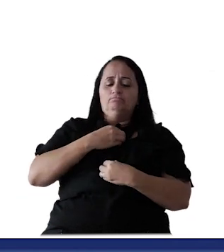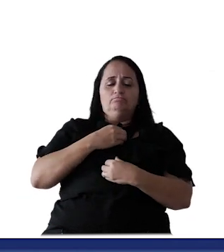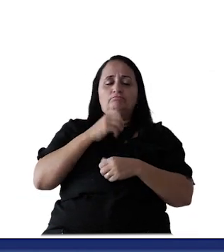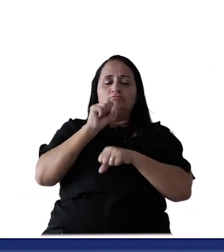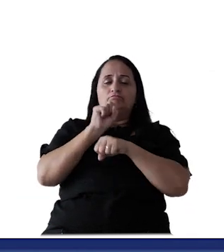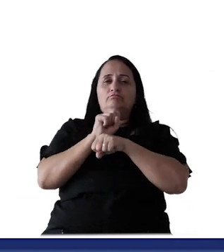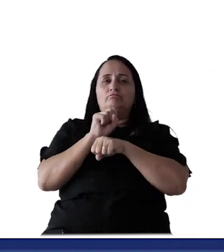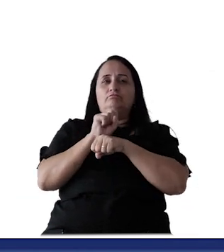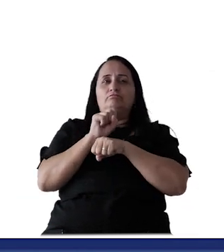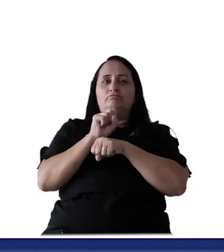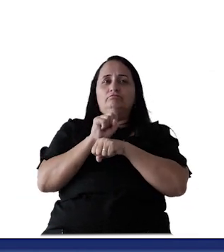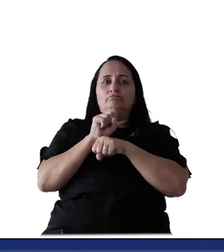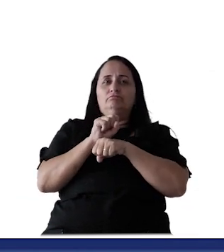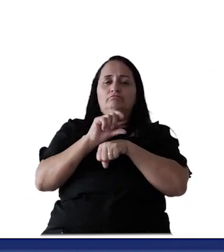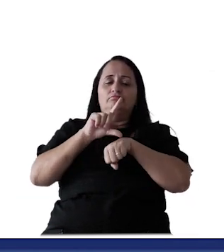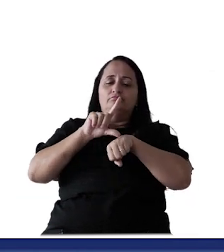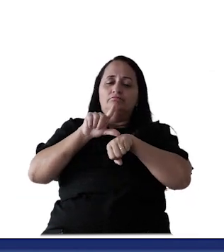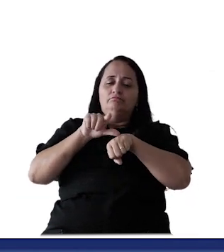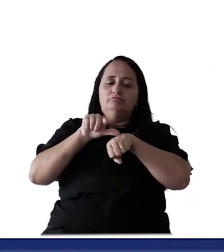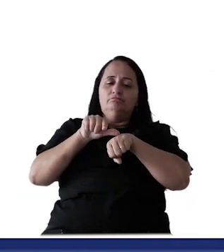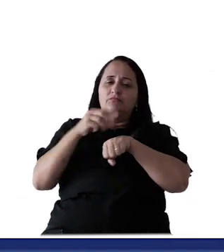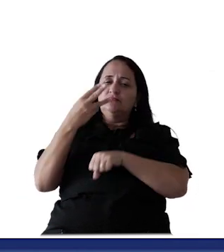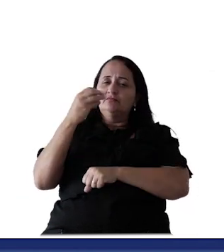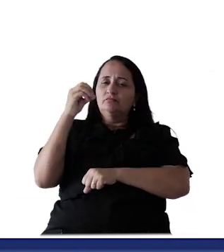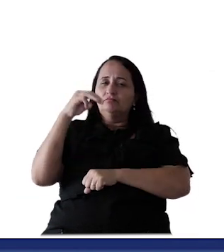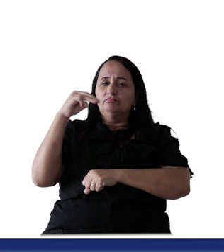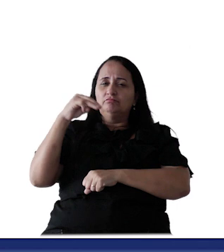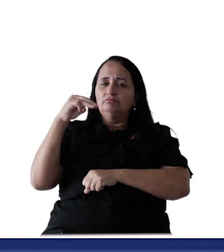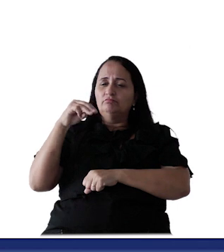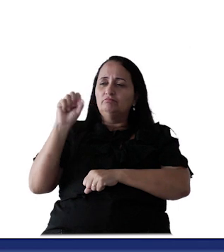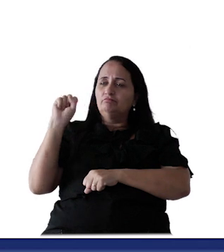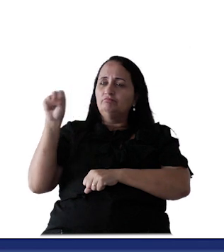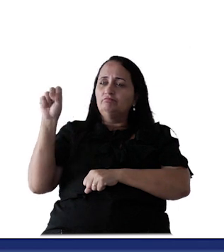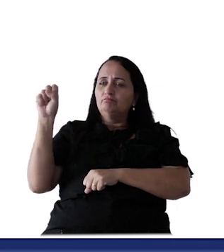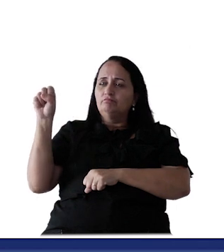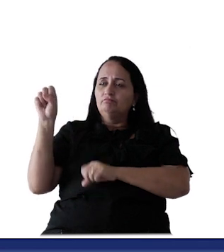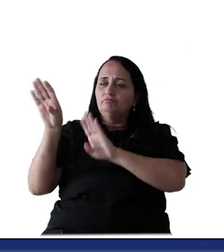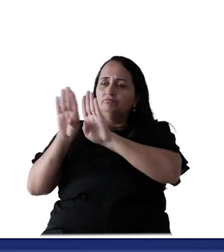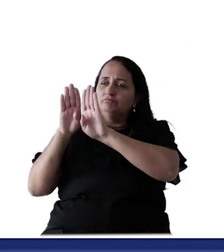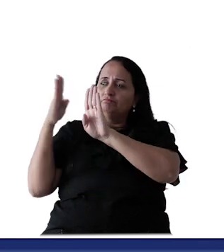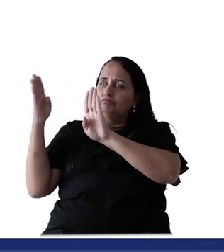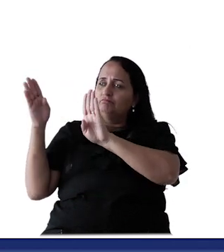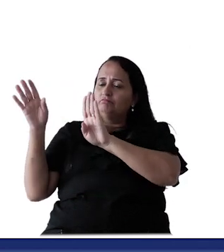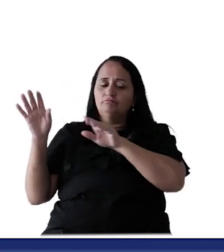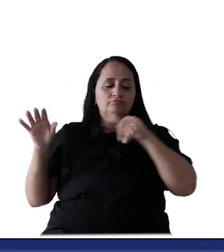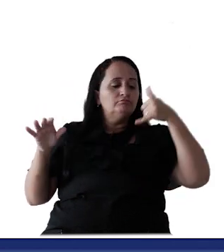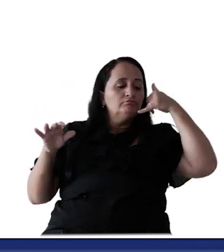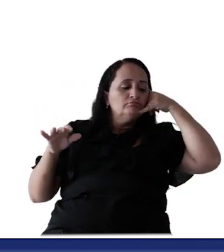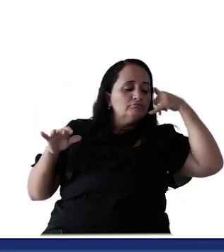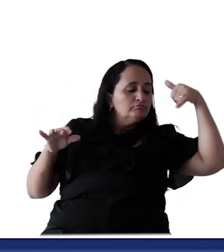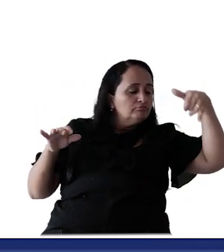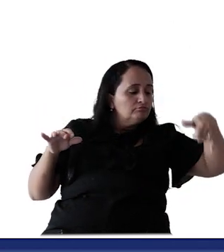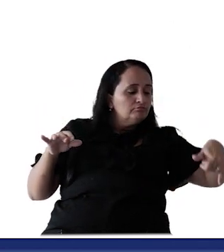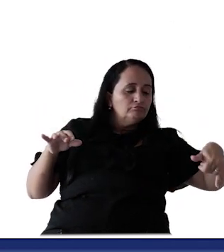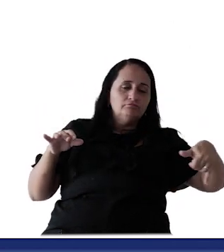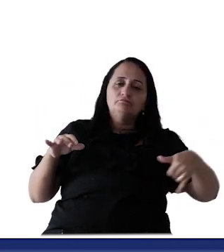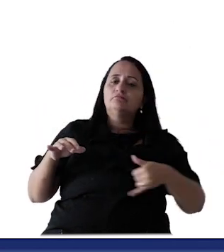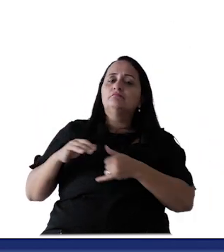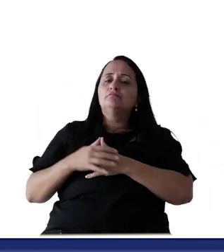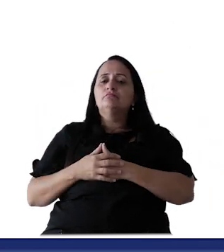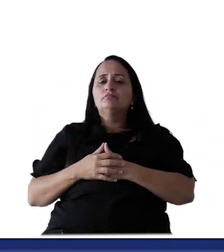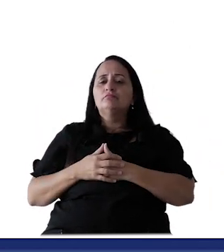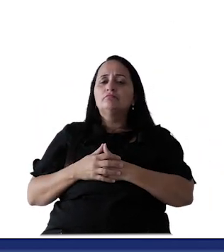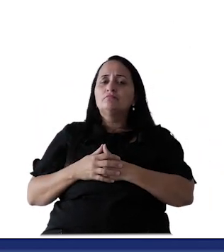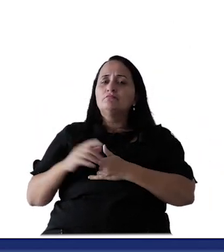primeiro cliente. Meia hora depois, batem a porta. Rapidamente, ele apanha o telefone no gancho e começa a simular uma